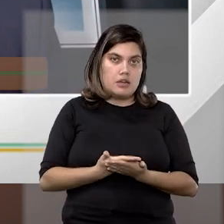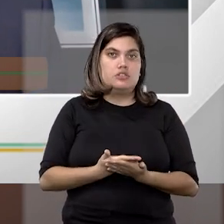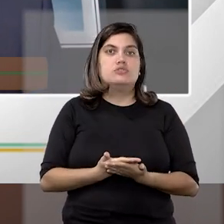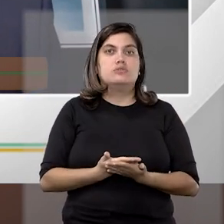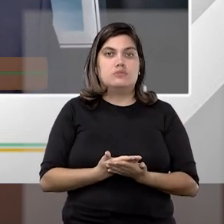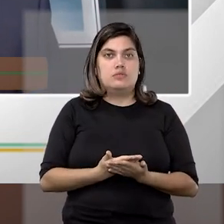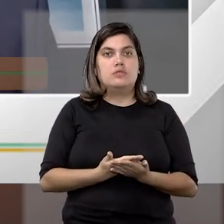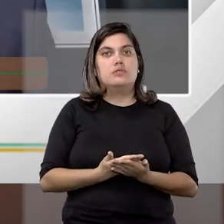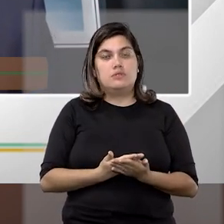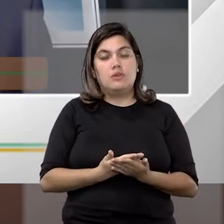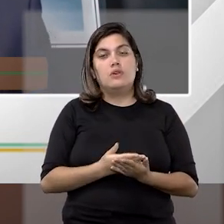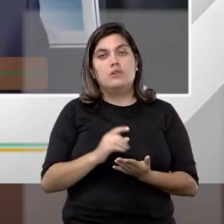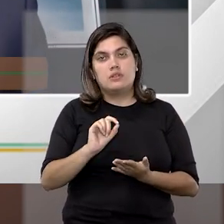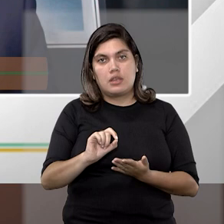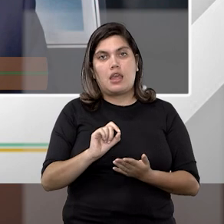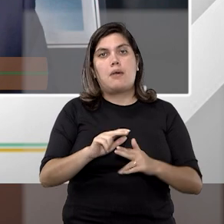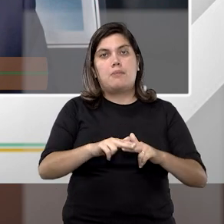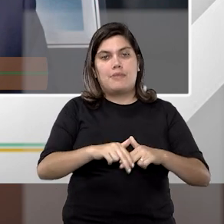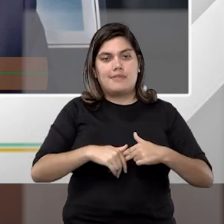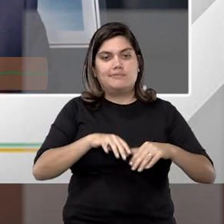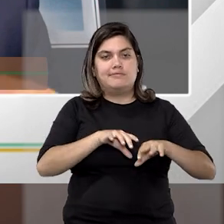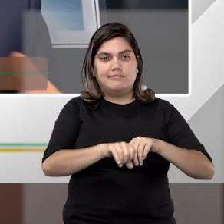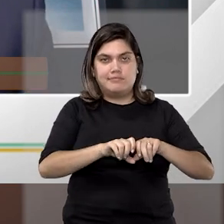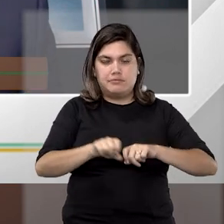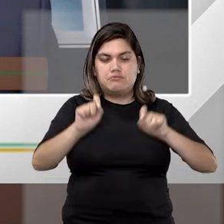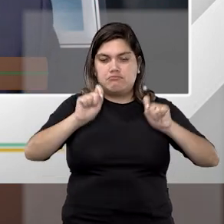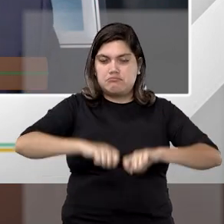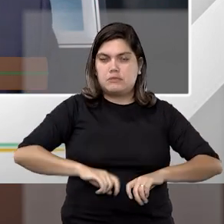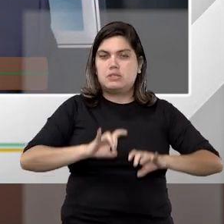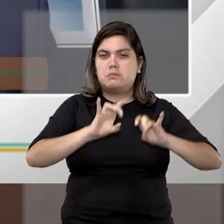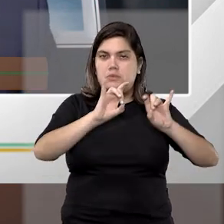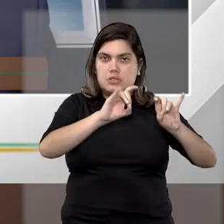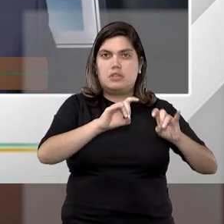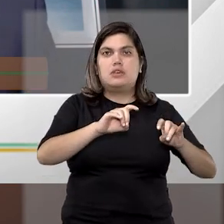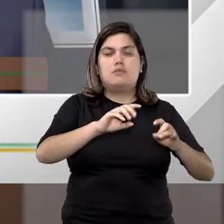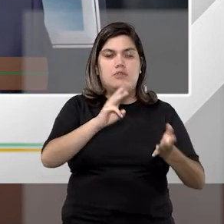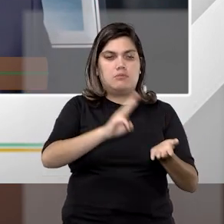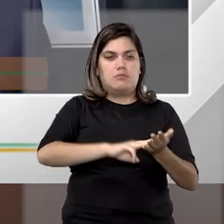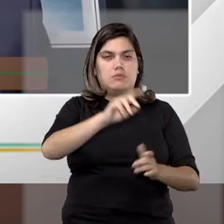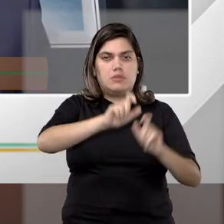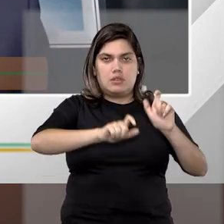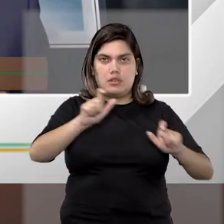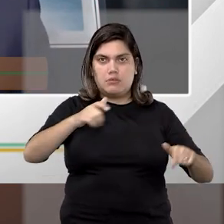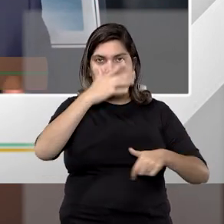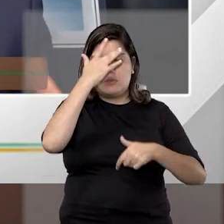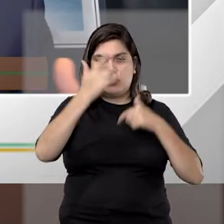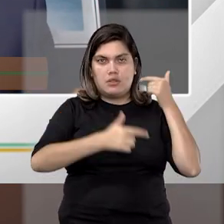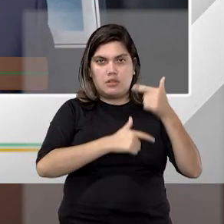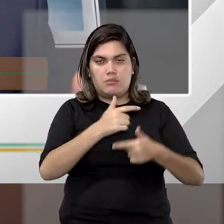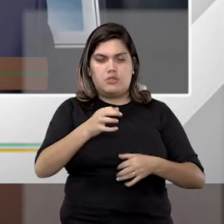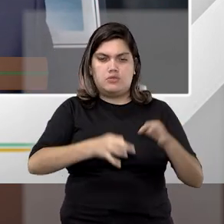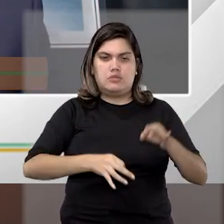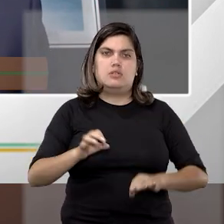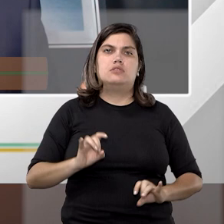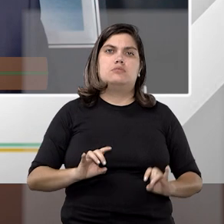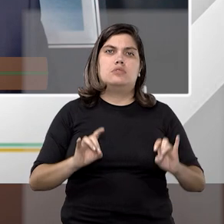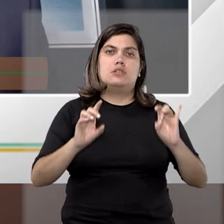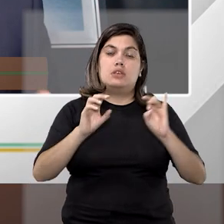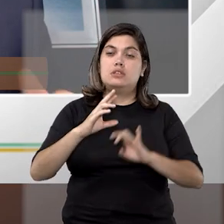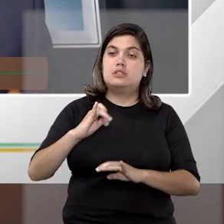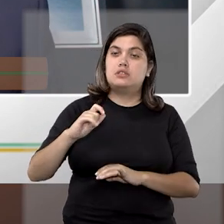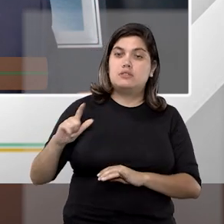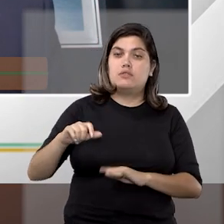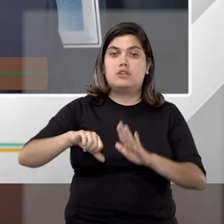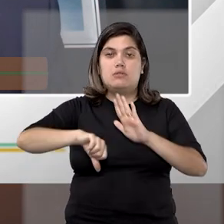acredito particularmente que atravessa a dica capacitação específica dos membros as pessoas que trabalham com